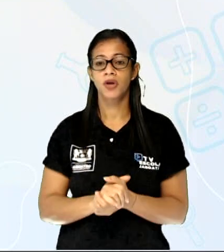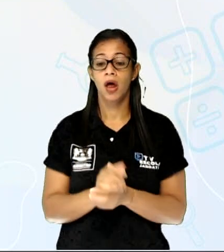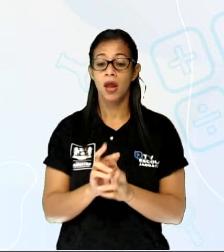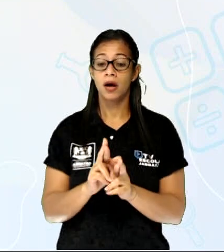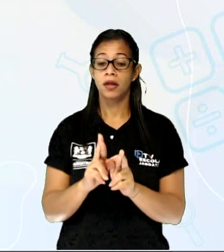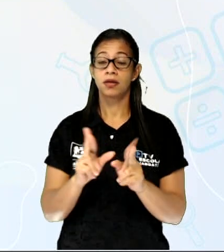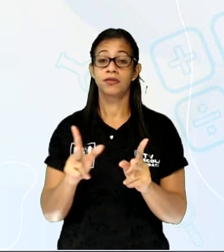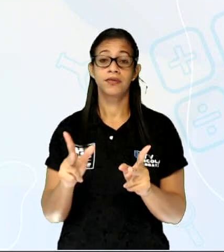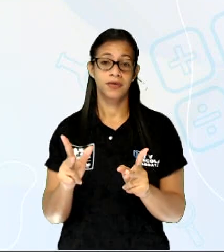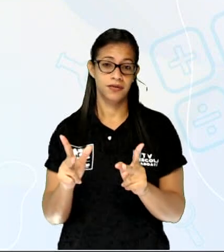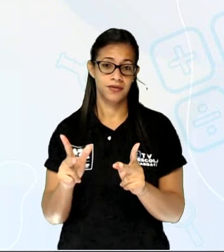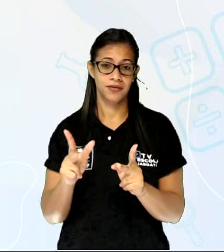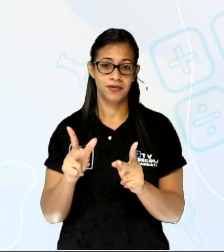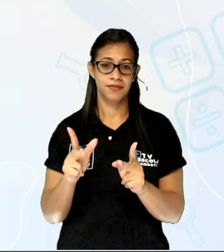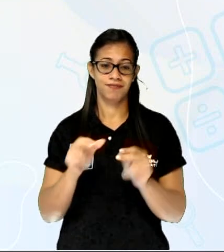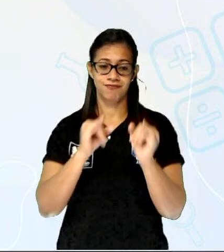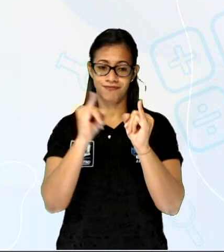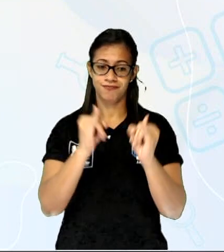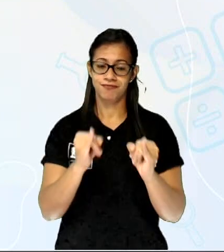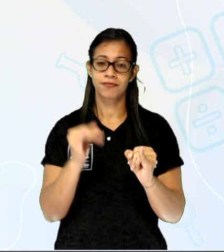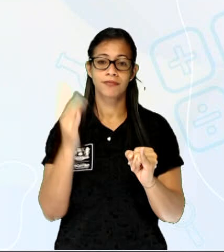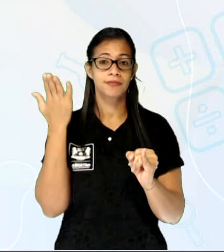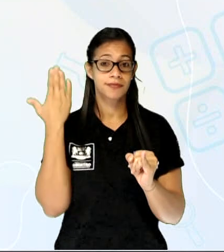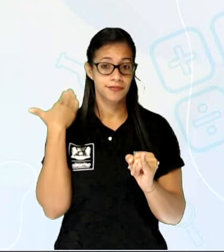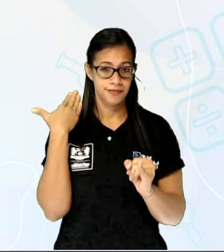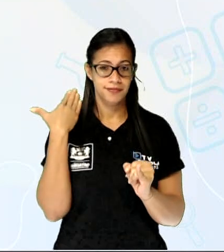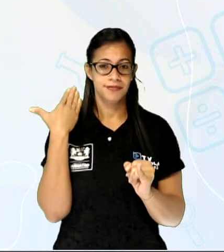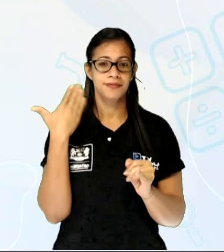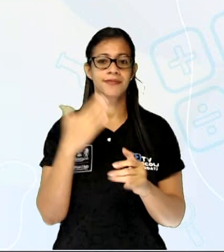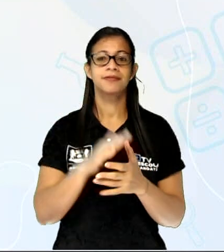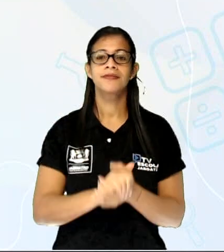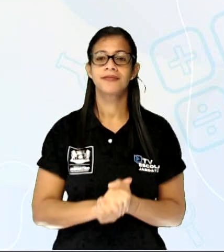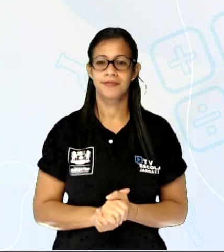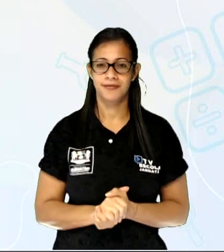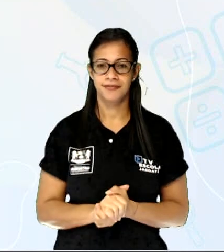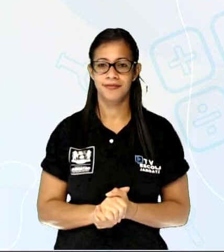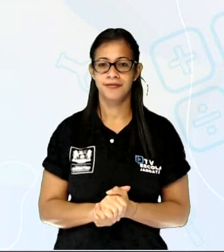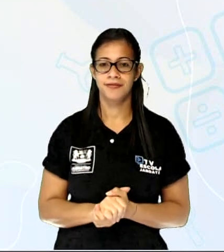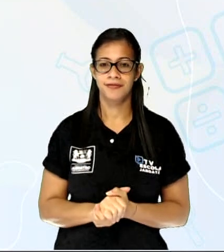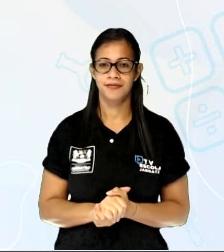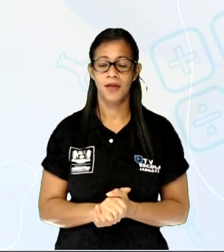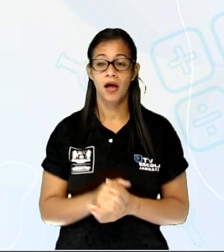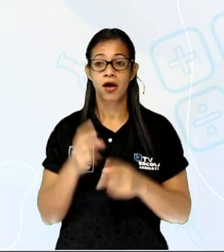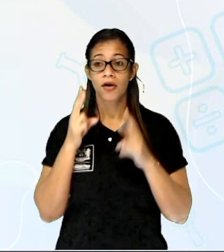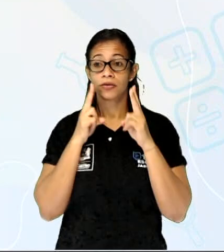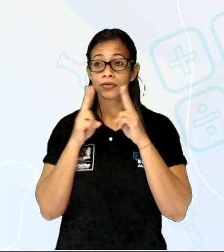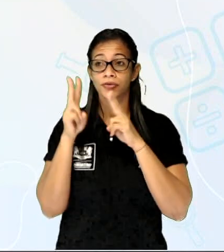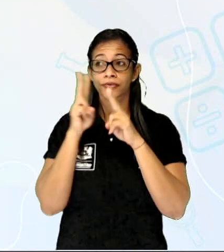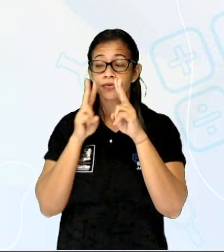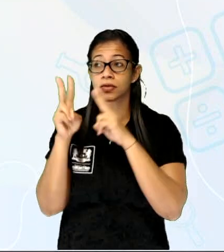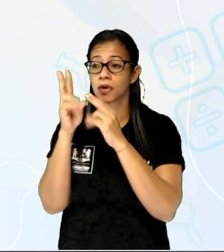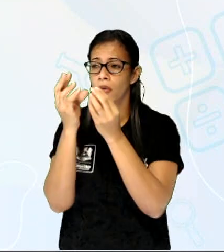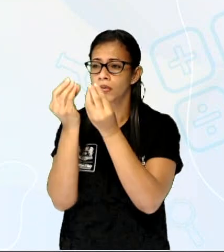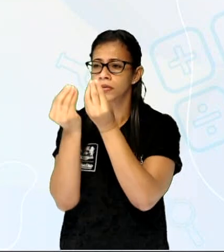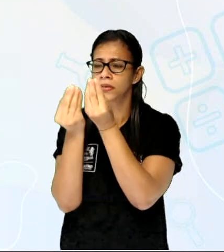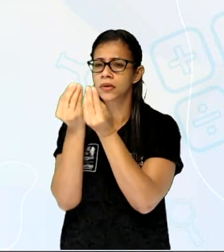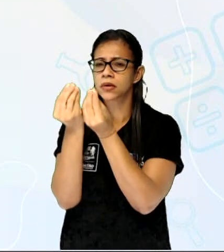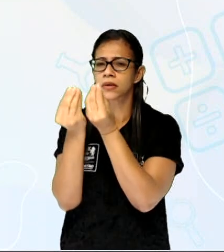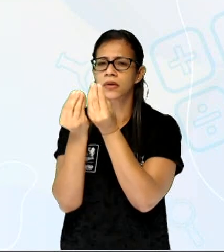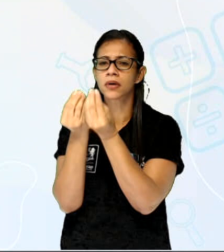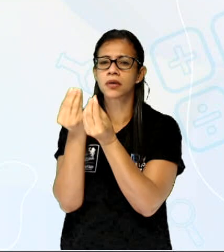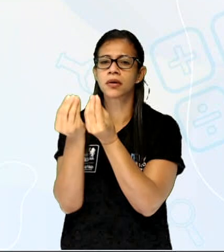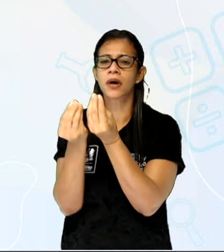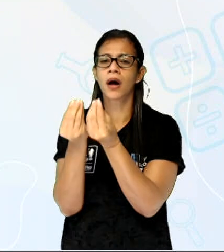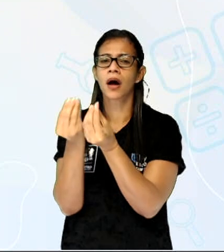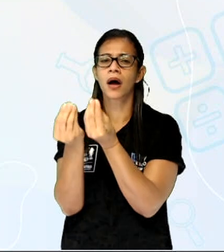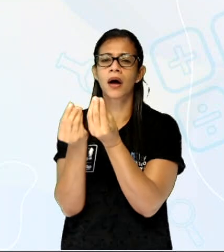Vênus Steatopygia. Vejam só os detalhes da musculatura, vejam o drama, vejam a